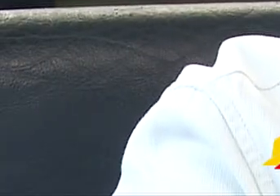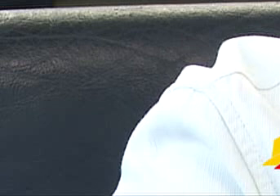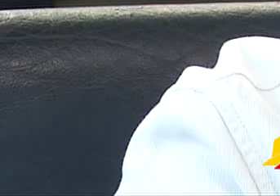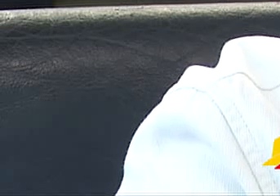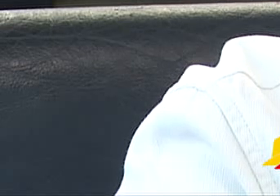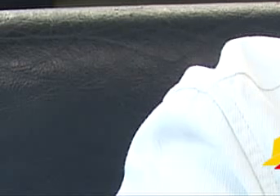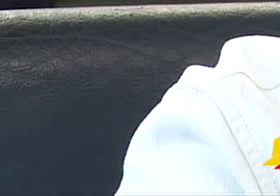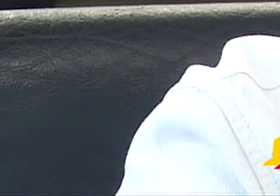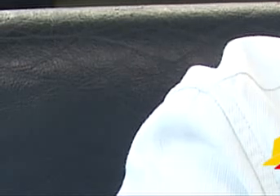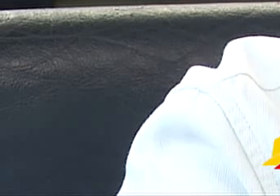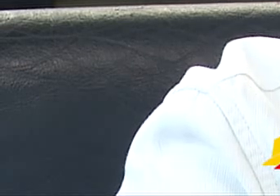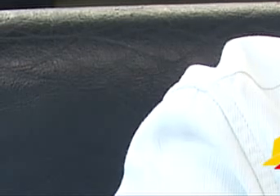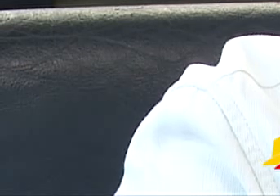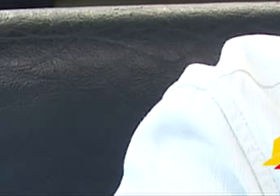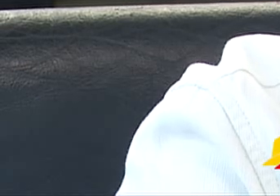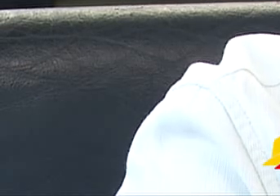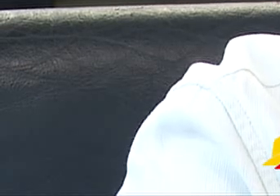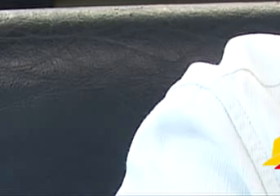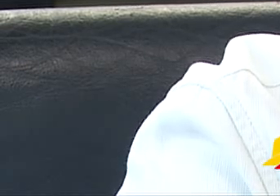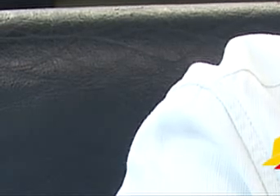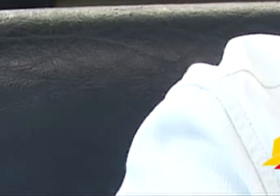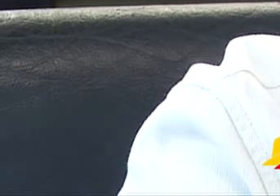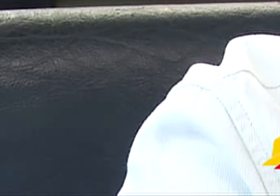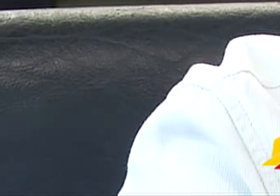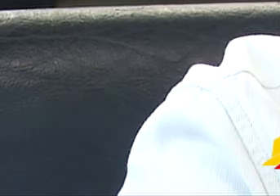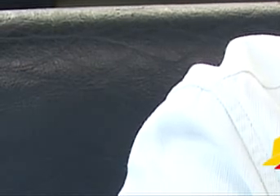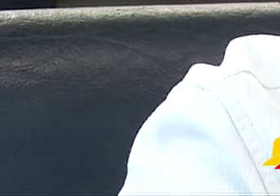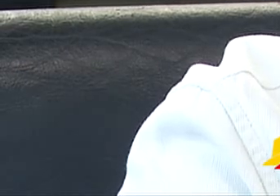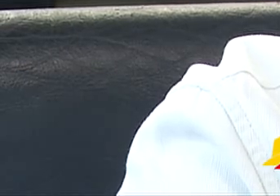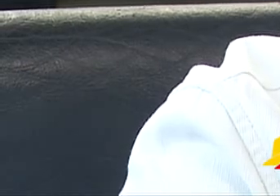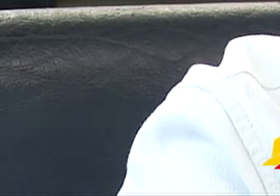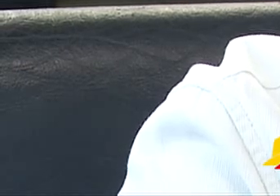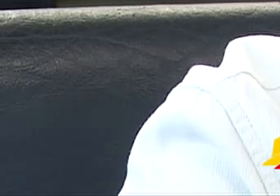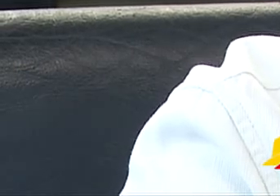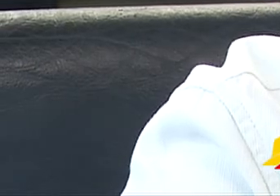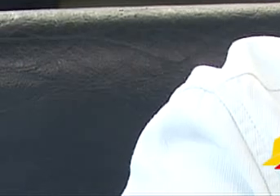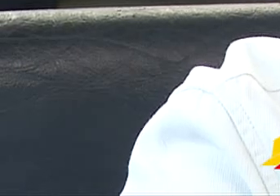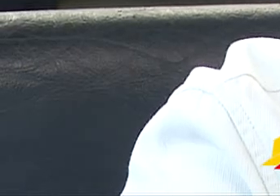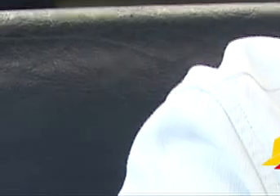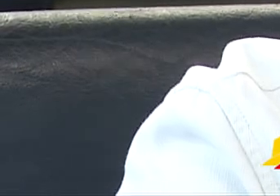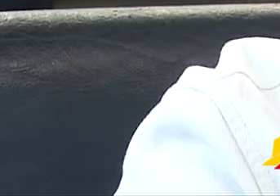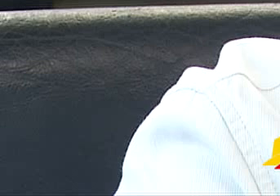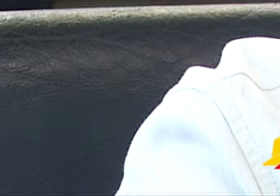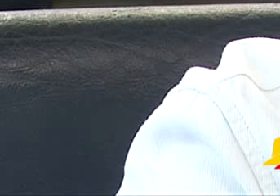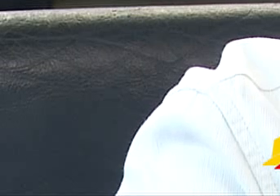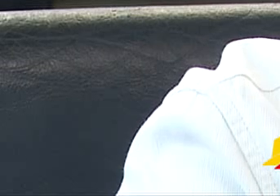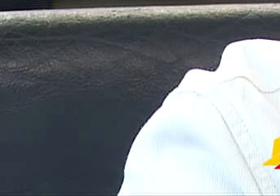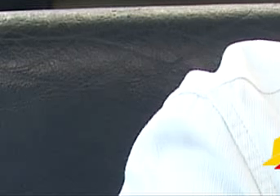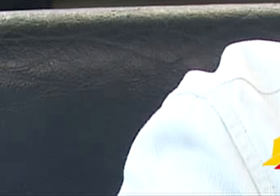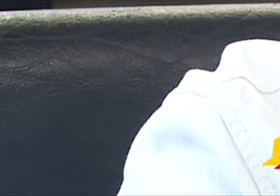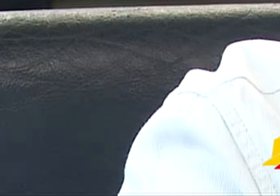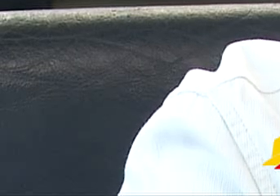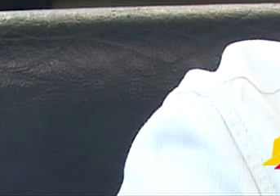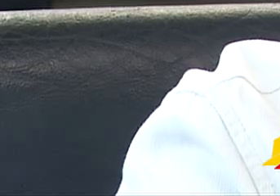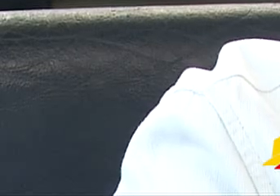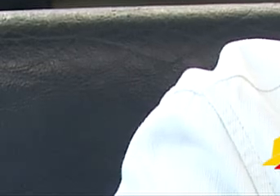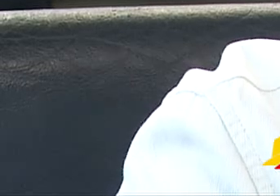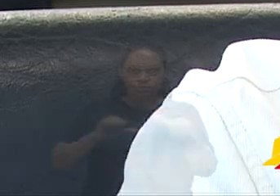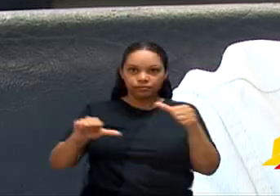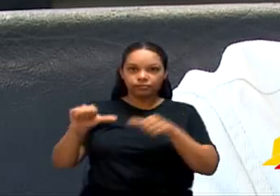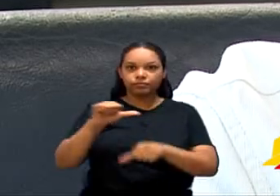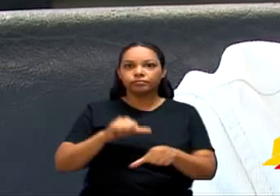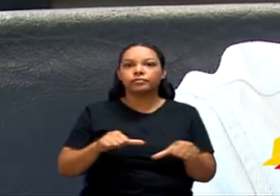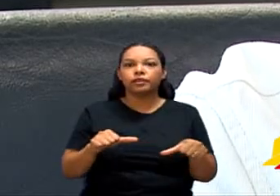o INSS repassa todo mês a aposentadoria equivalente aos 15 anos de contribuição. Esse dinheiro está caindo